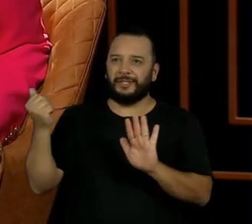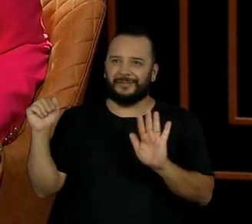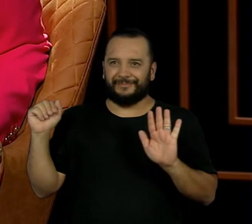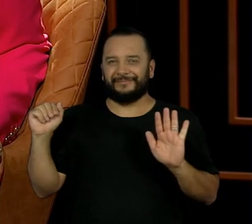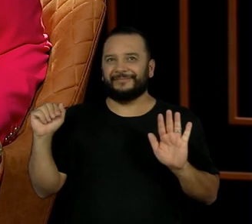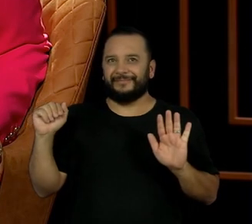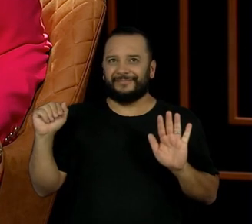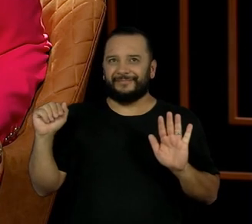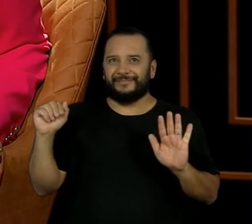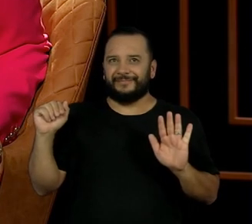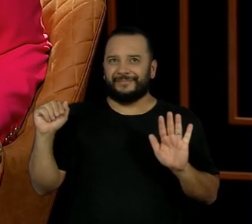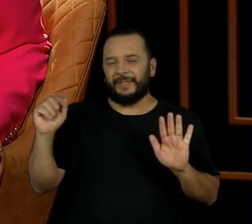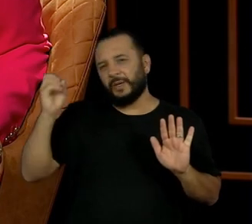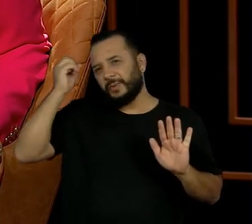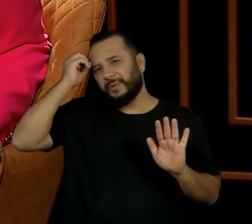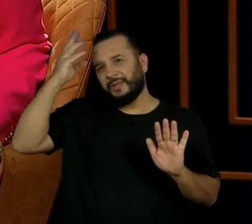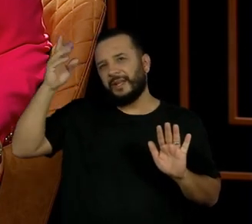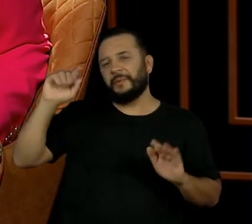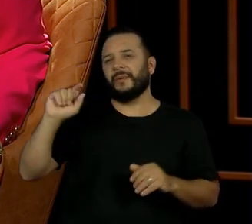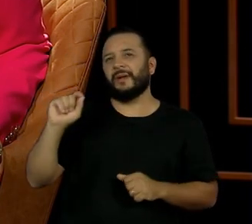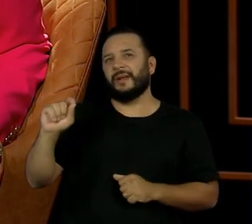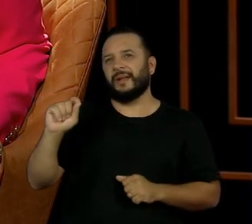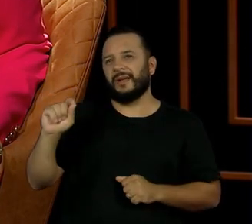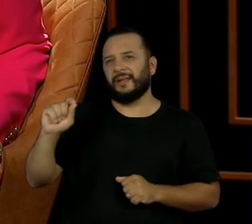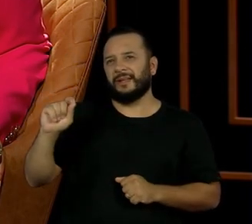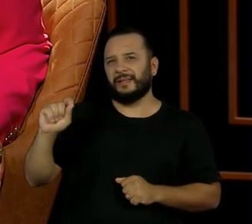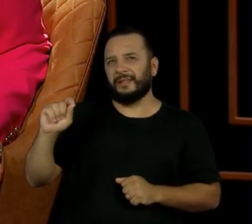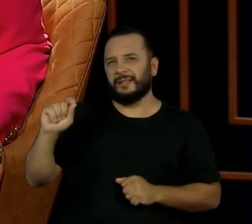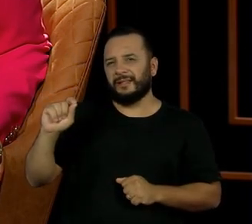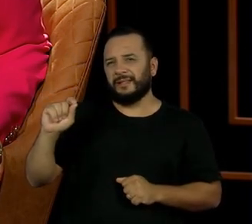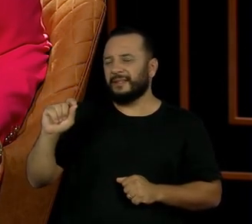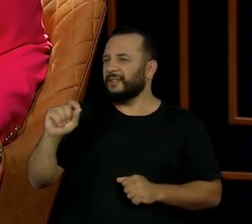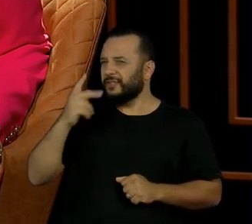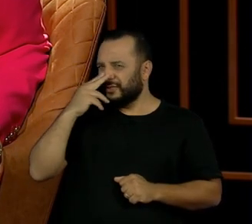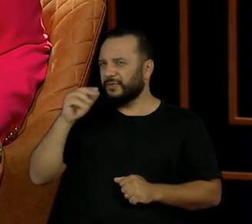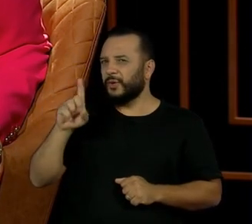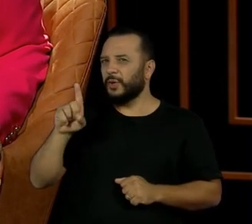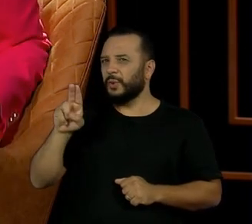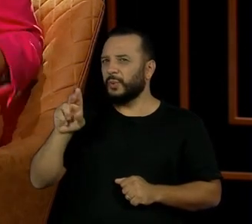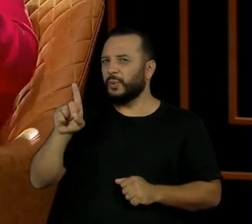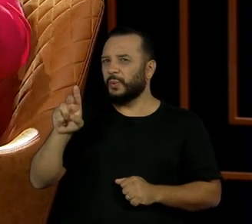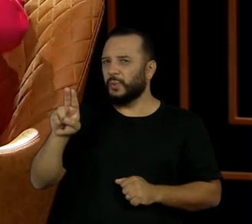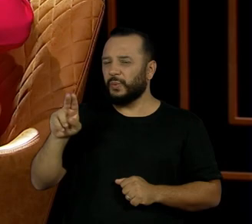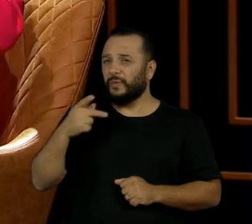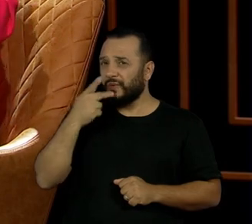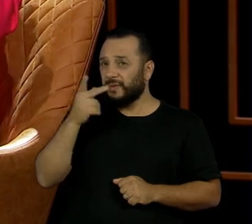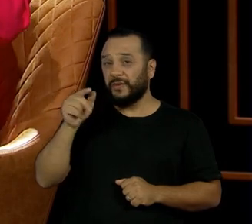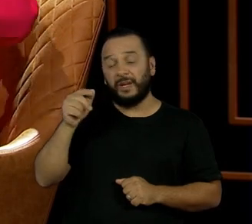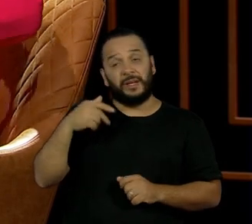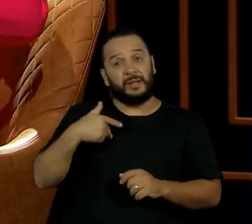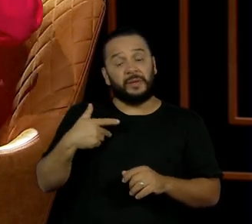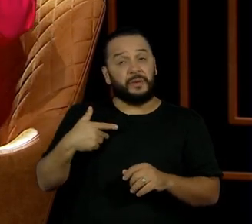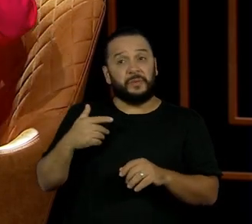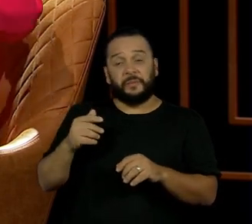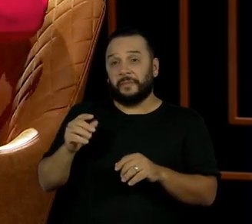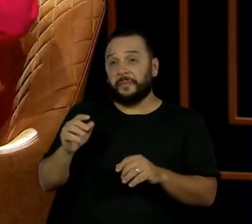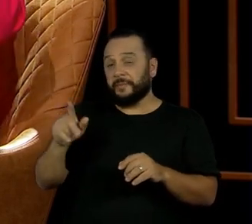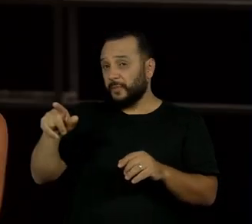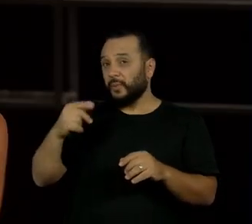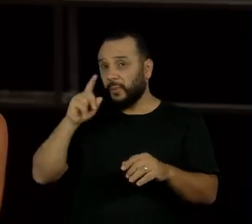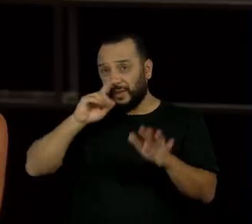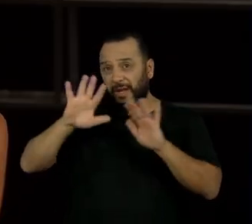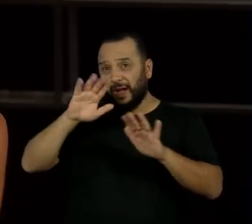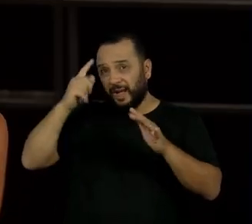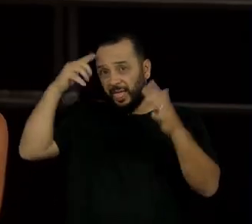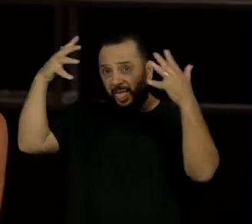eu não lembro quem foi eu não lembro se foi o Dudu Marote teve alguém que falou assim ai tô com medo de você perder né de dar um nó né